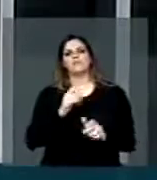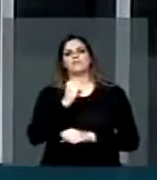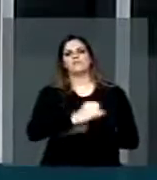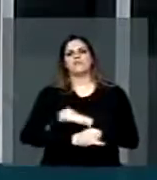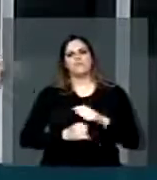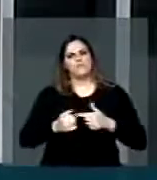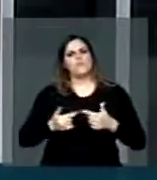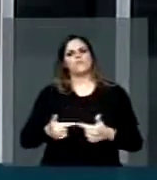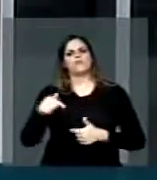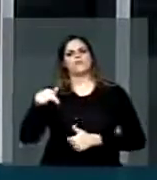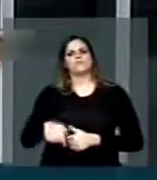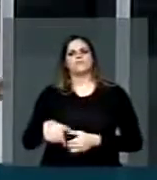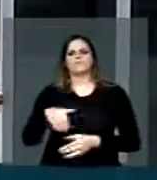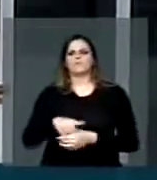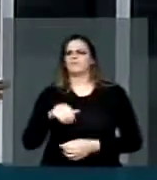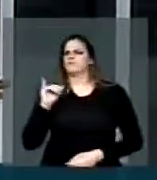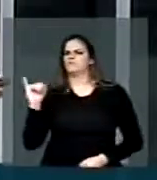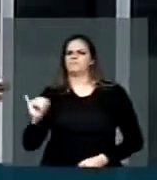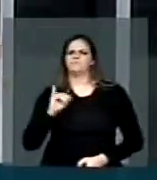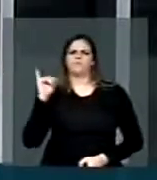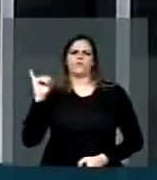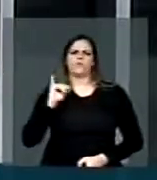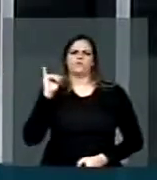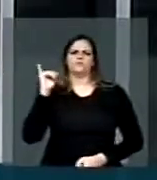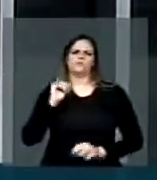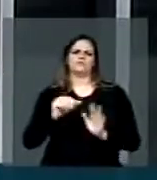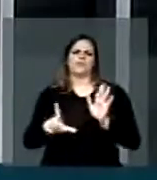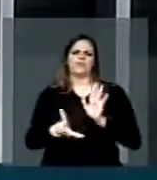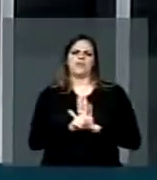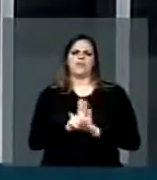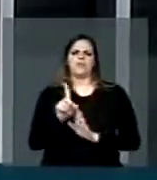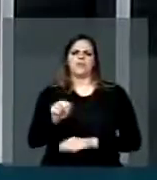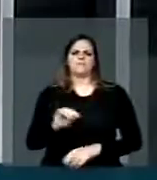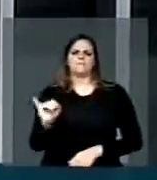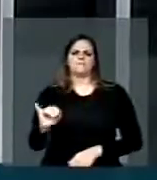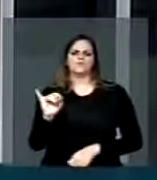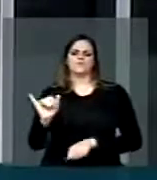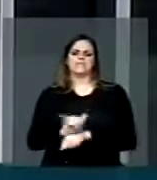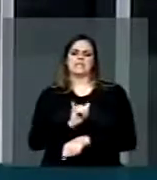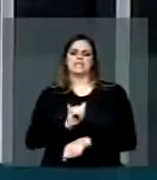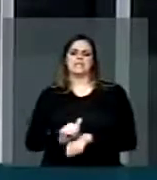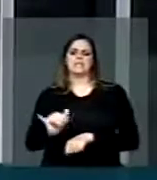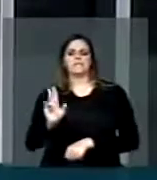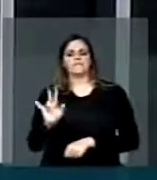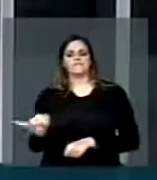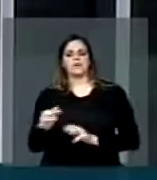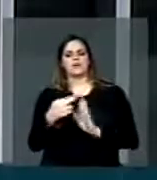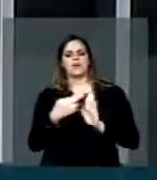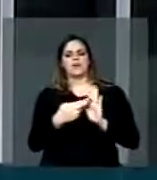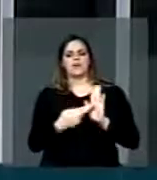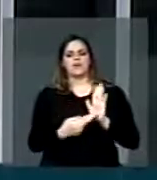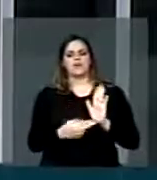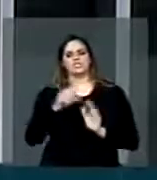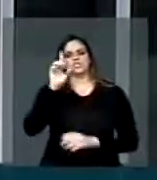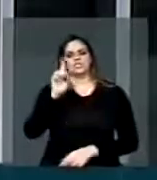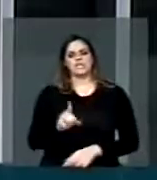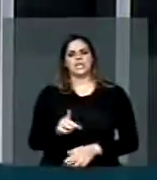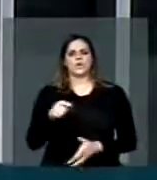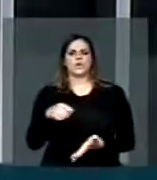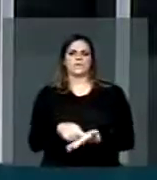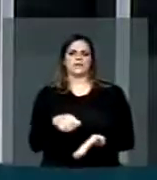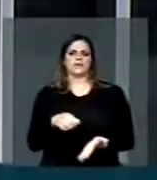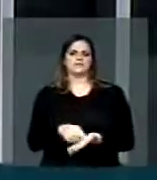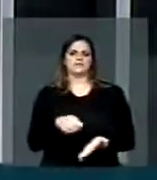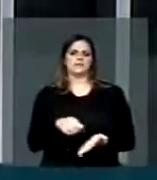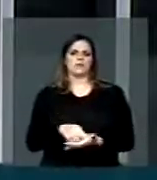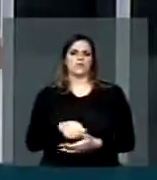já. Essa lei é importantíssima, de caráter estratégico, a lei que vai definir os direitos e deveres no que